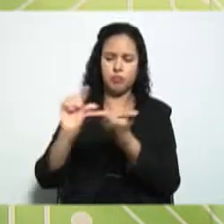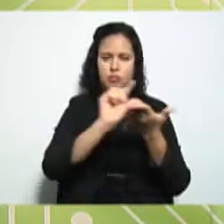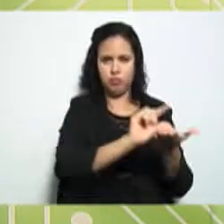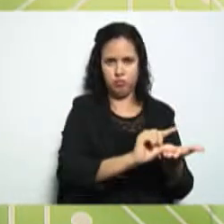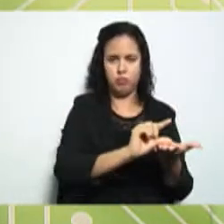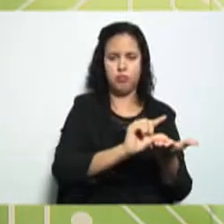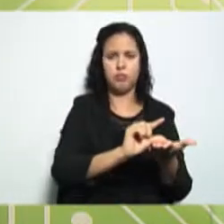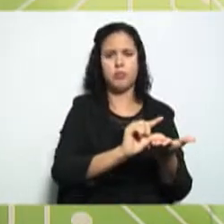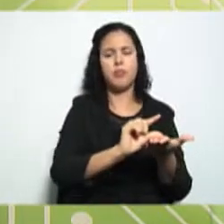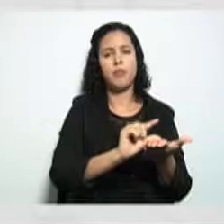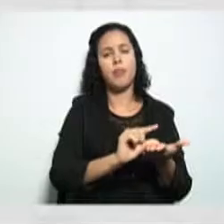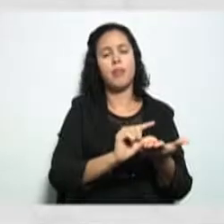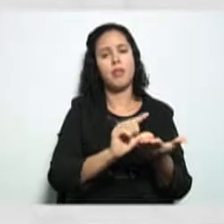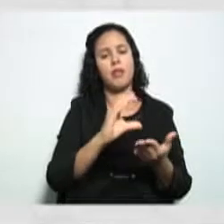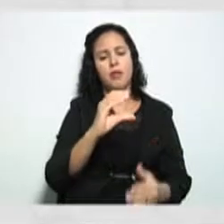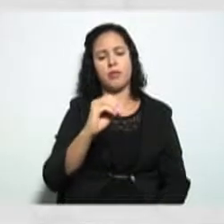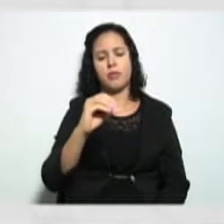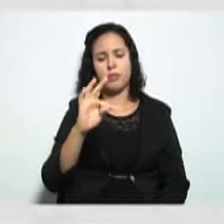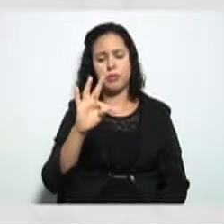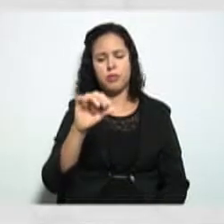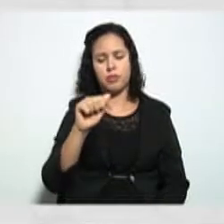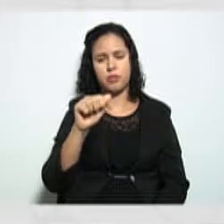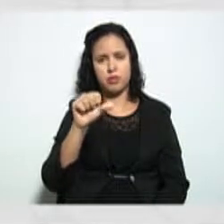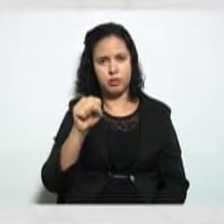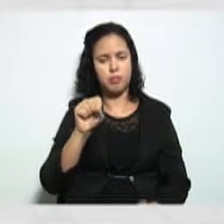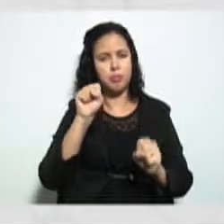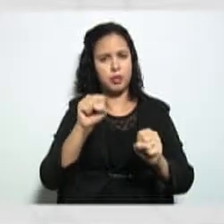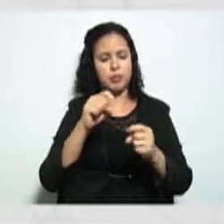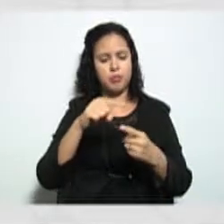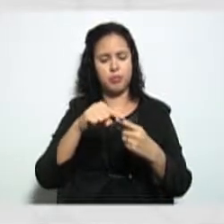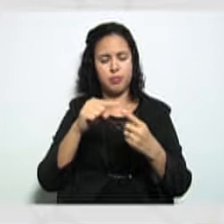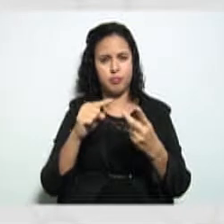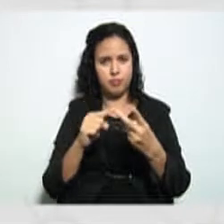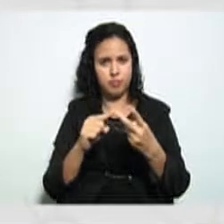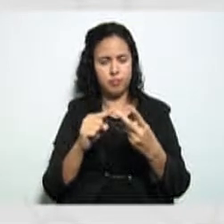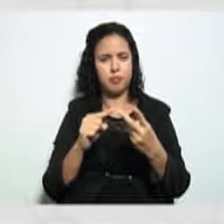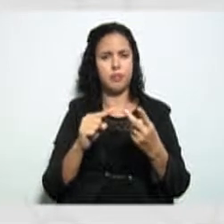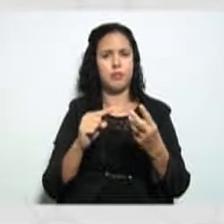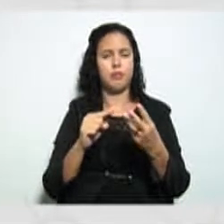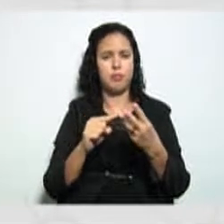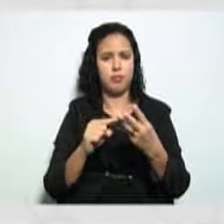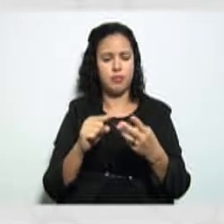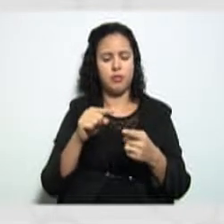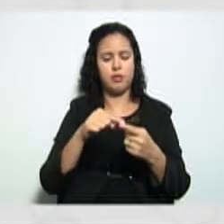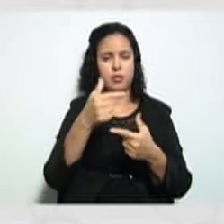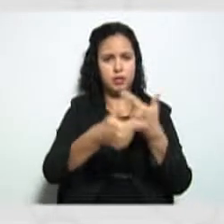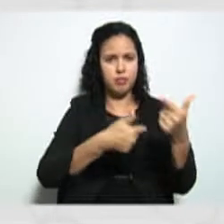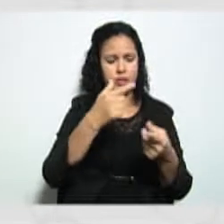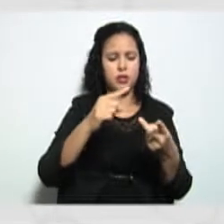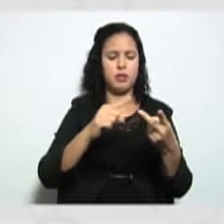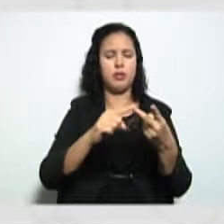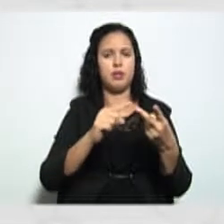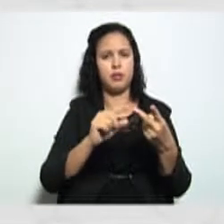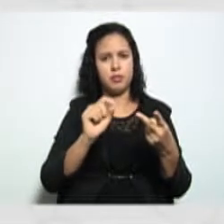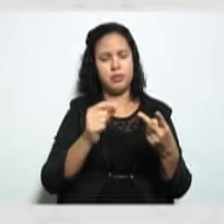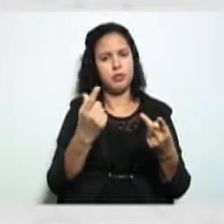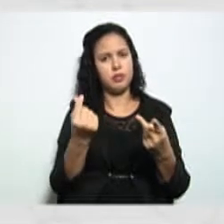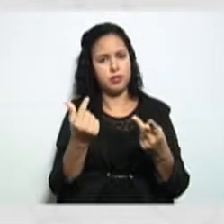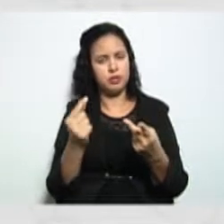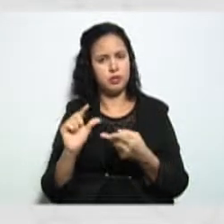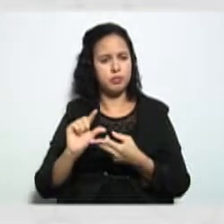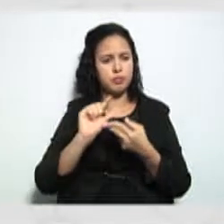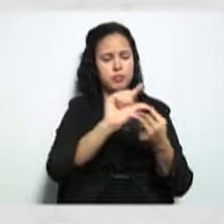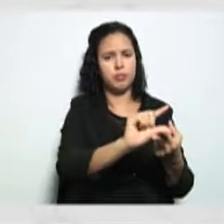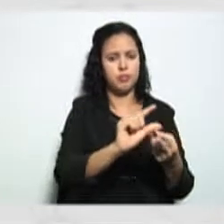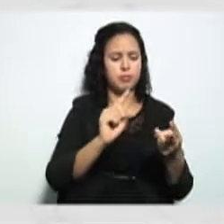gente vê então que a cota parte pode ser constituída por prestação de serviço, por doação, por empréstimo, ainda por processo de capitalização.